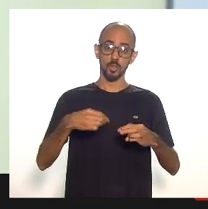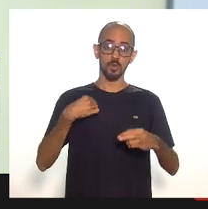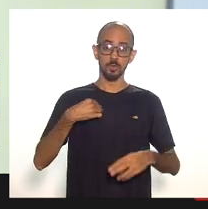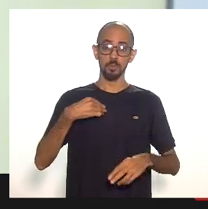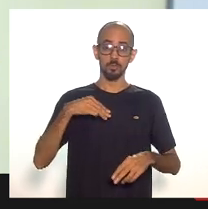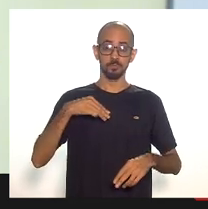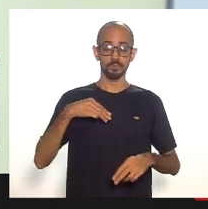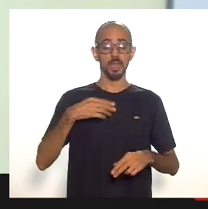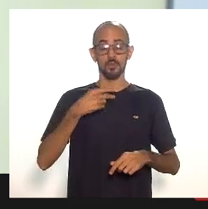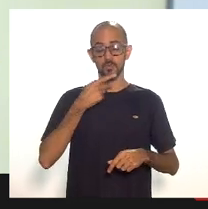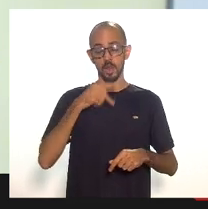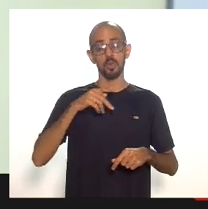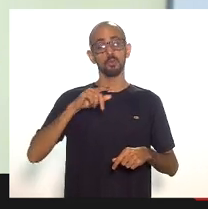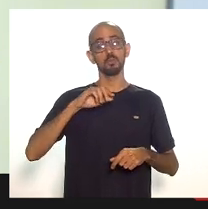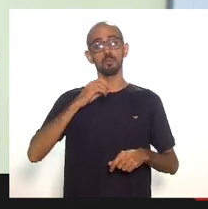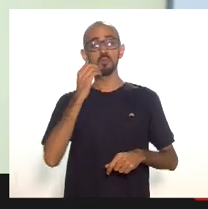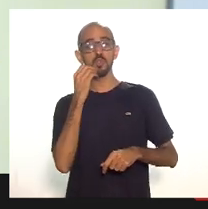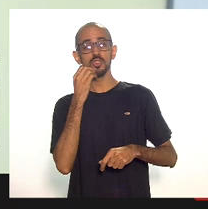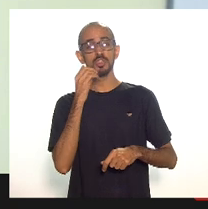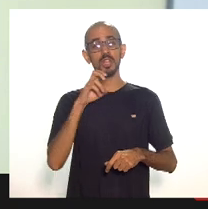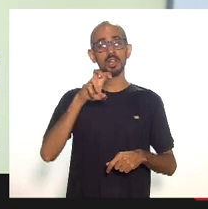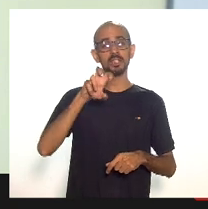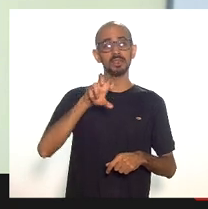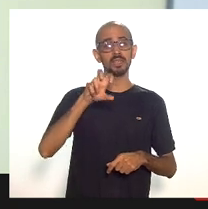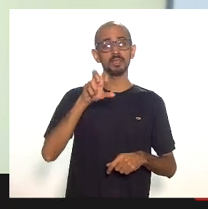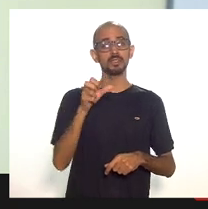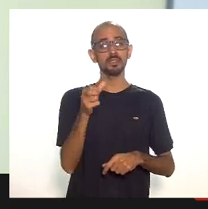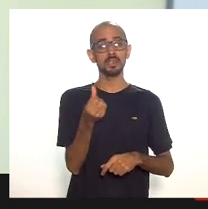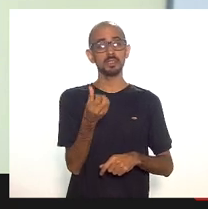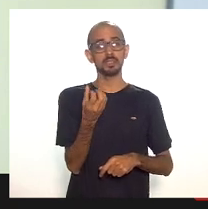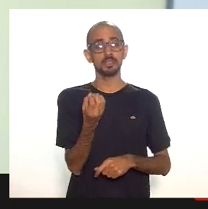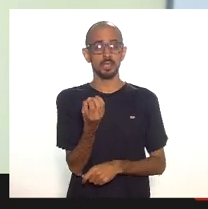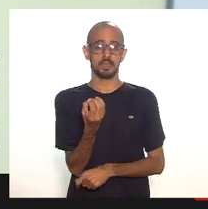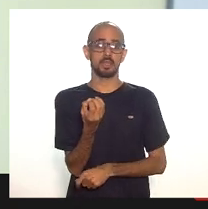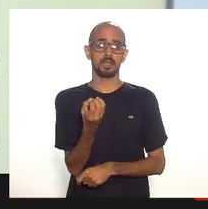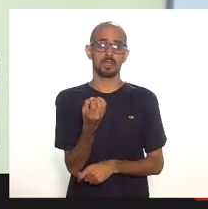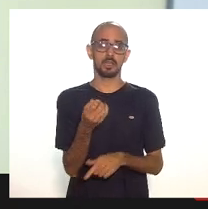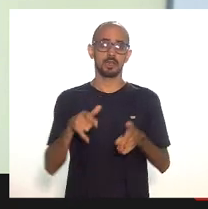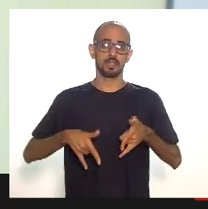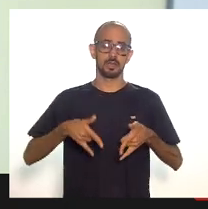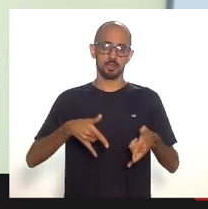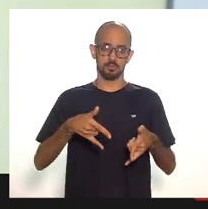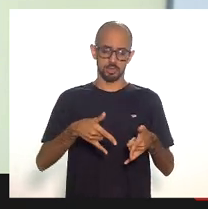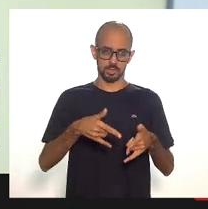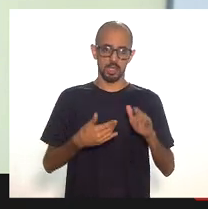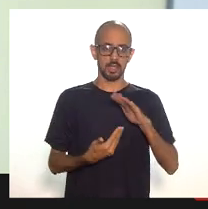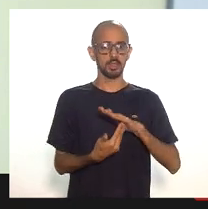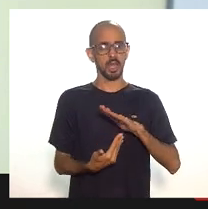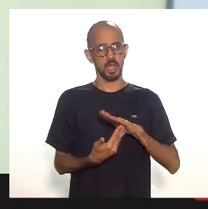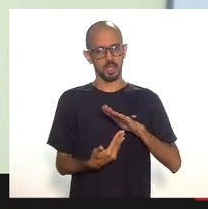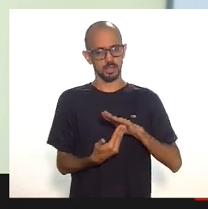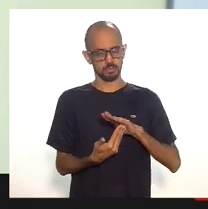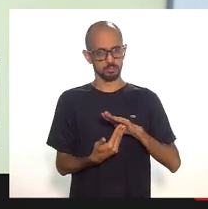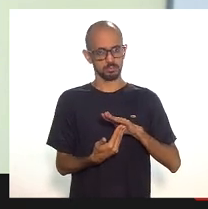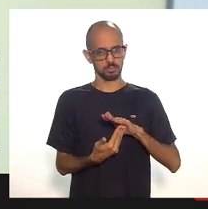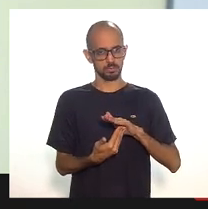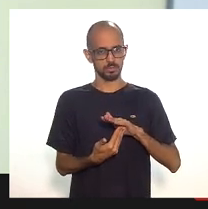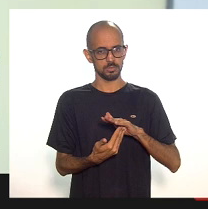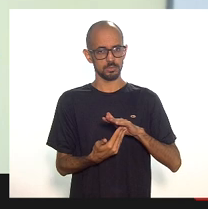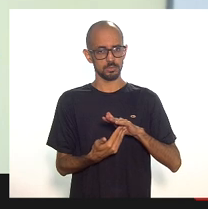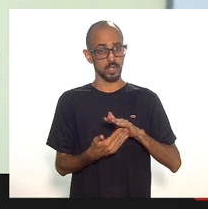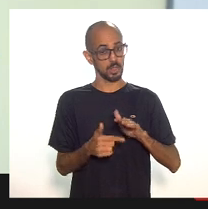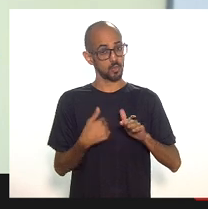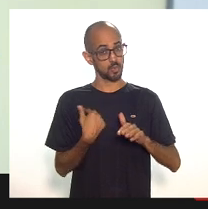de 560 leitos abertos. Desde o início, nós sinalizamos para o